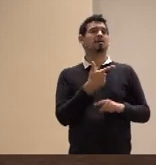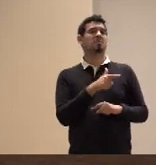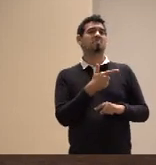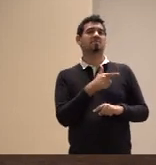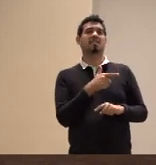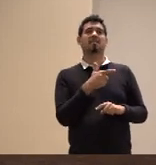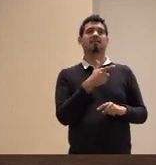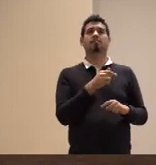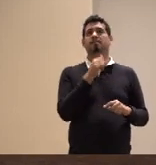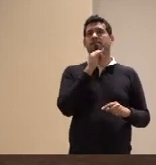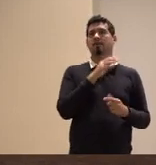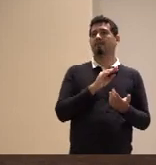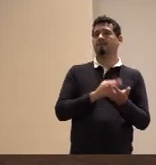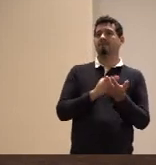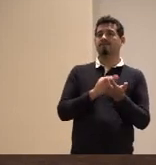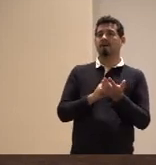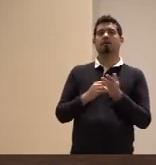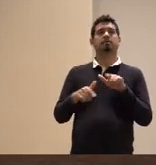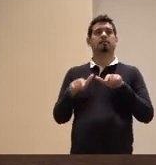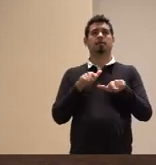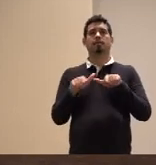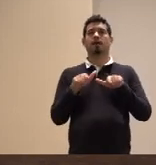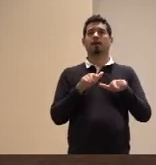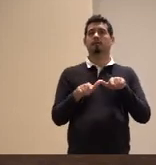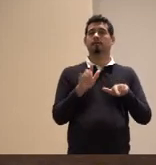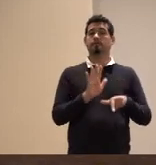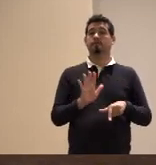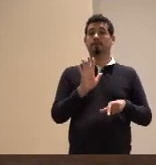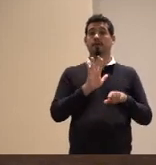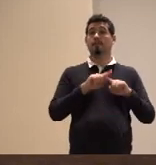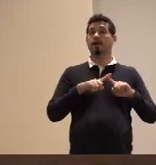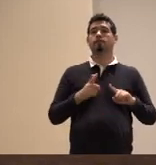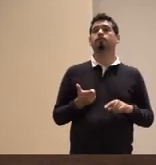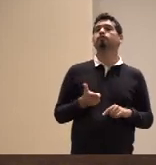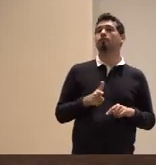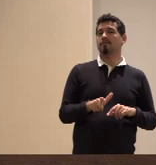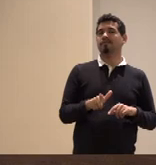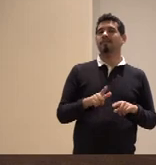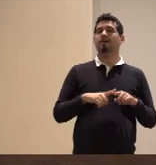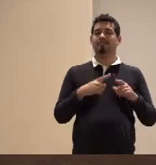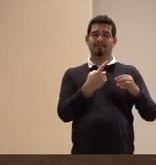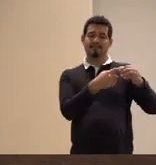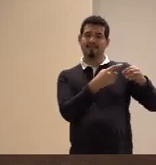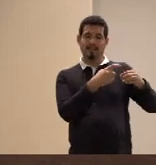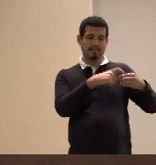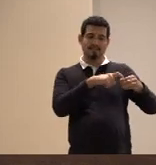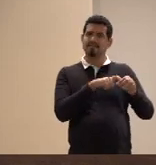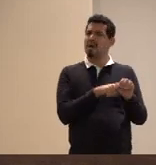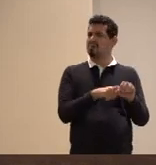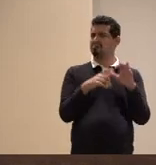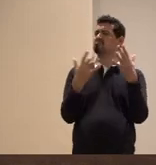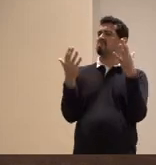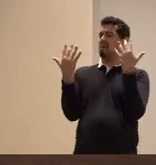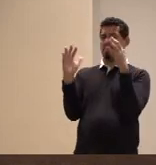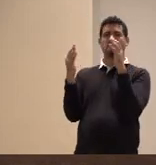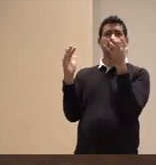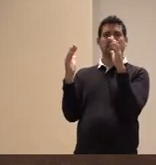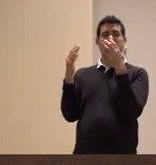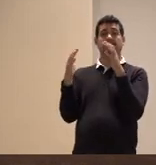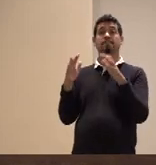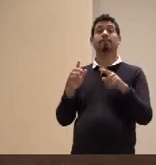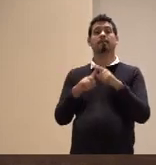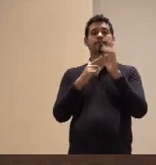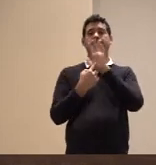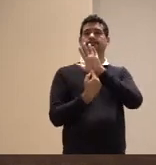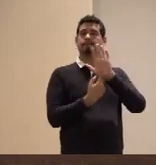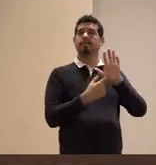pela ausência de serviços regionais. Então, mais uma vez, os municípios estão de parabéns. Vou passar